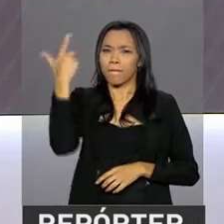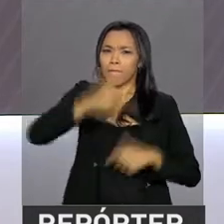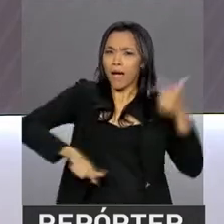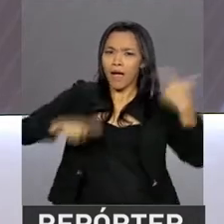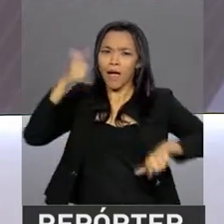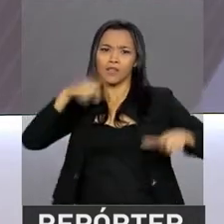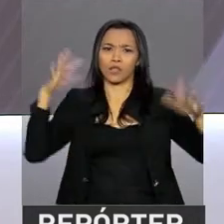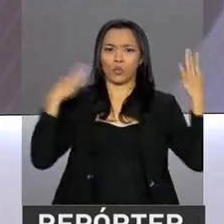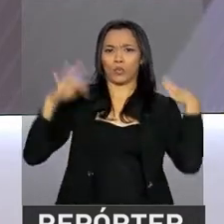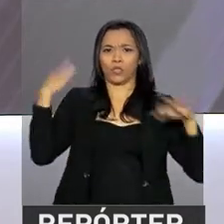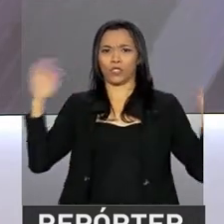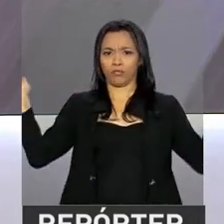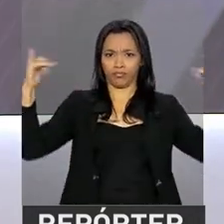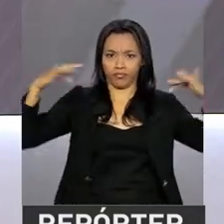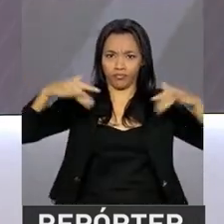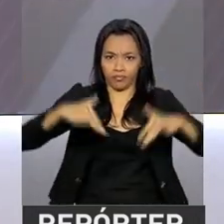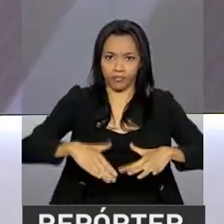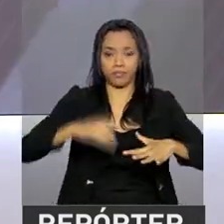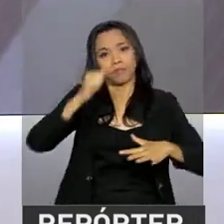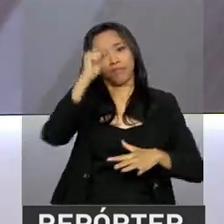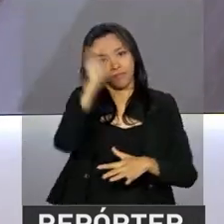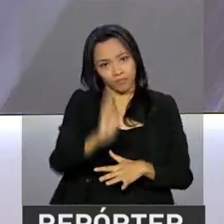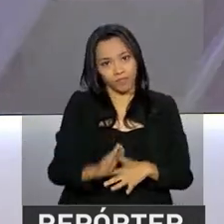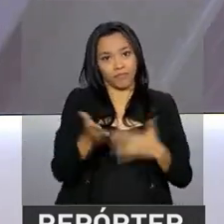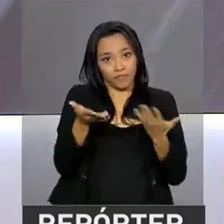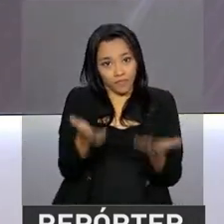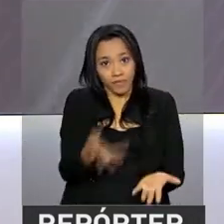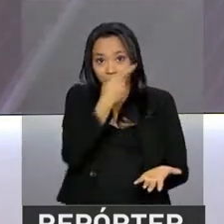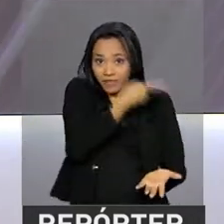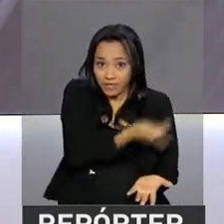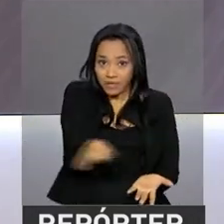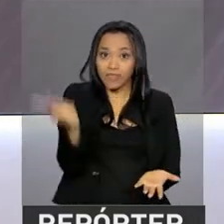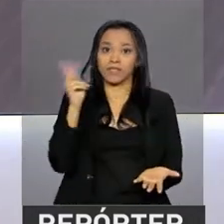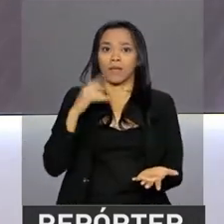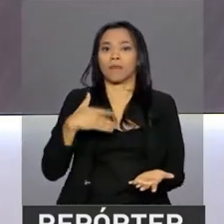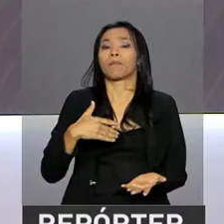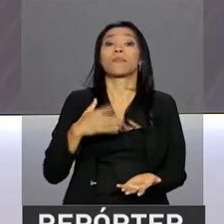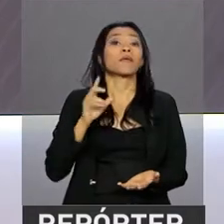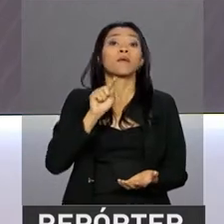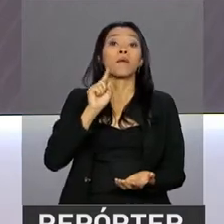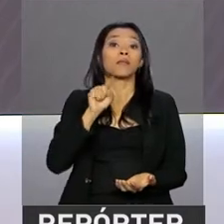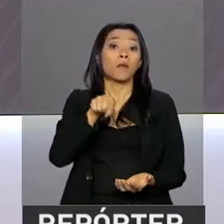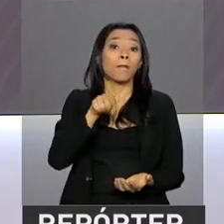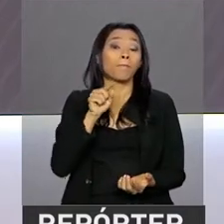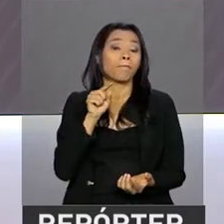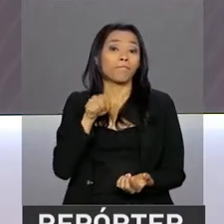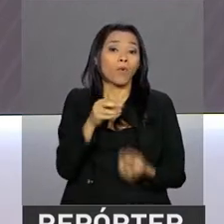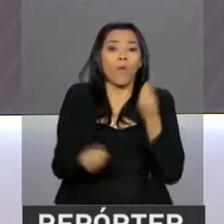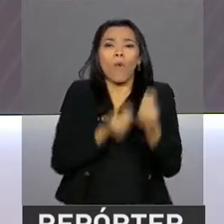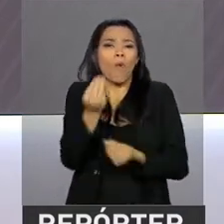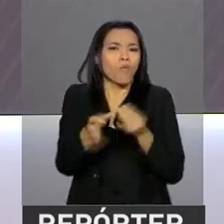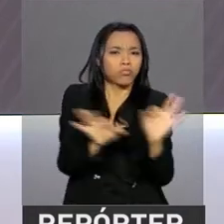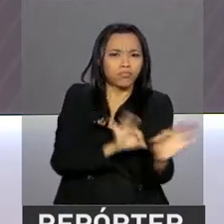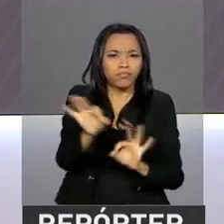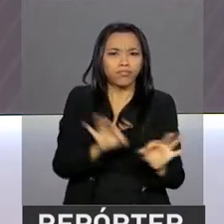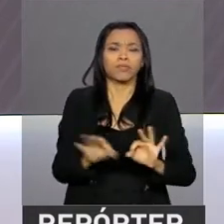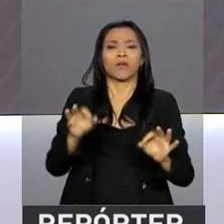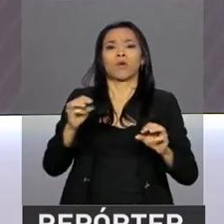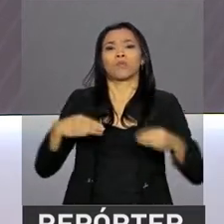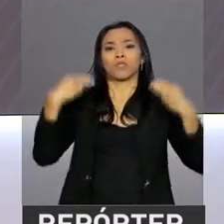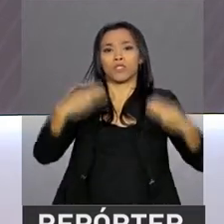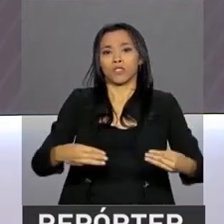é dobrar o número de estrangeiros que visitam o nosso país para isso o ministério do turismo anunciou medidas para